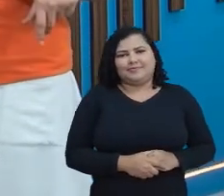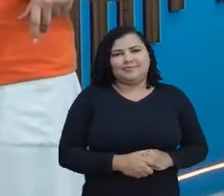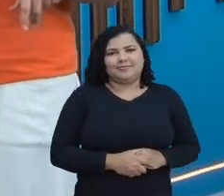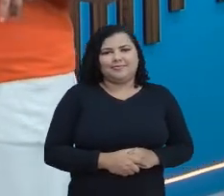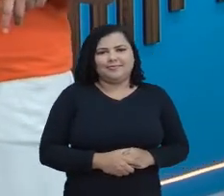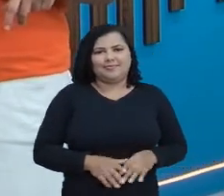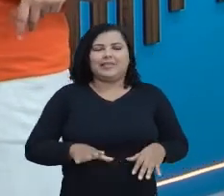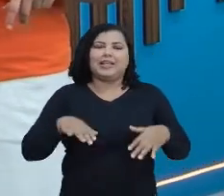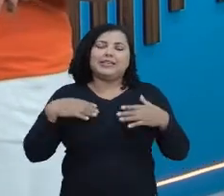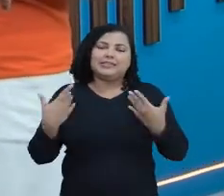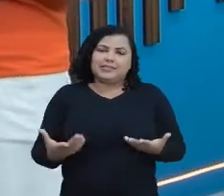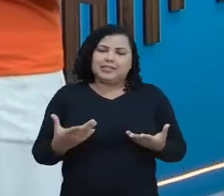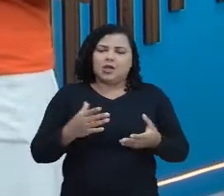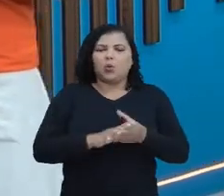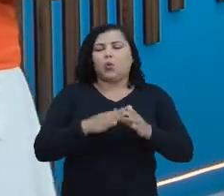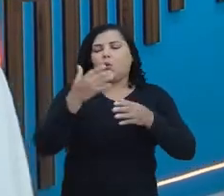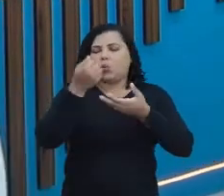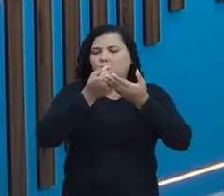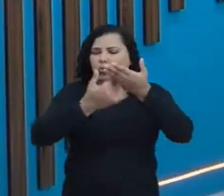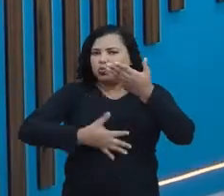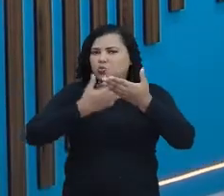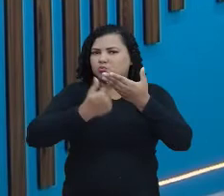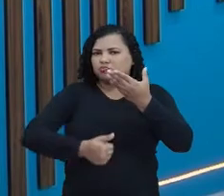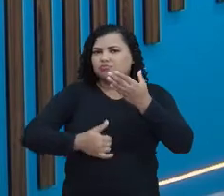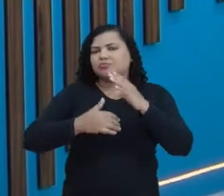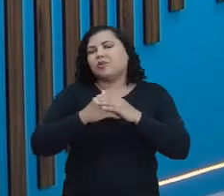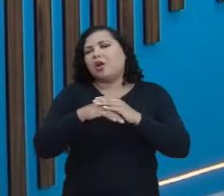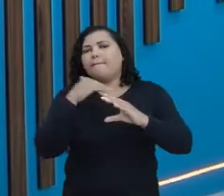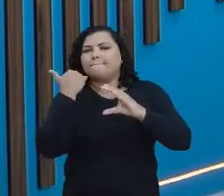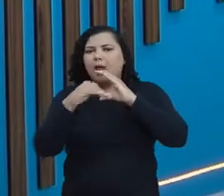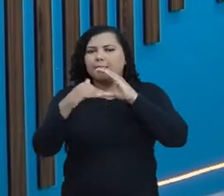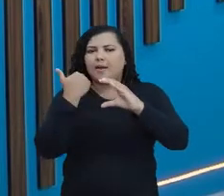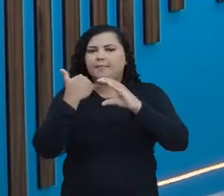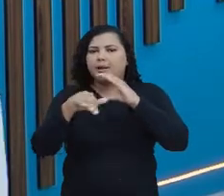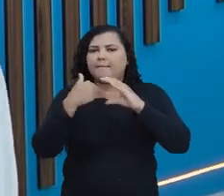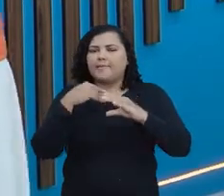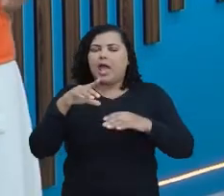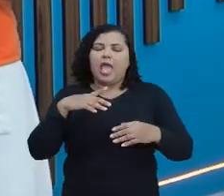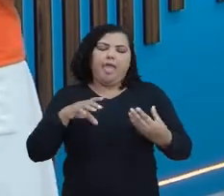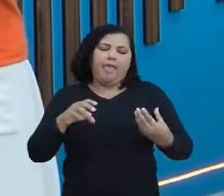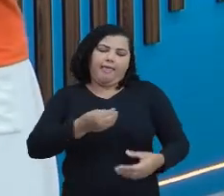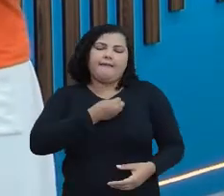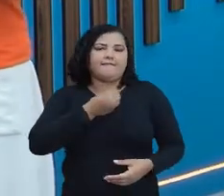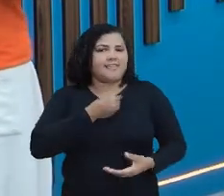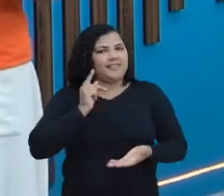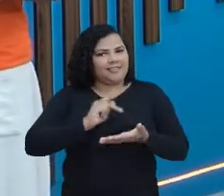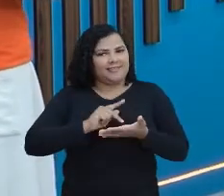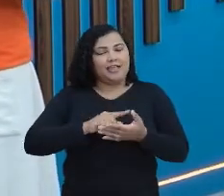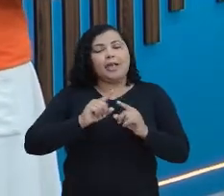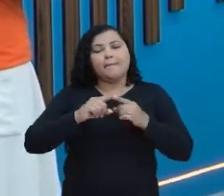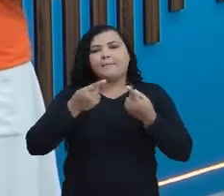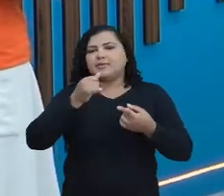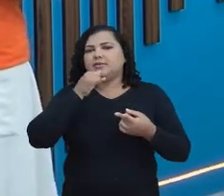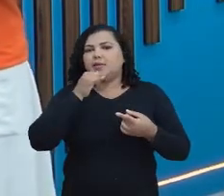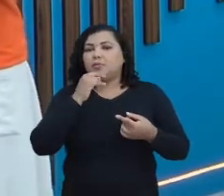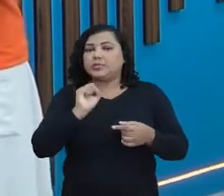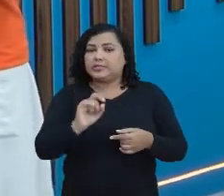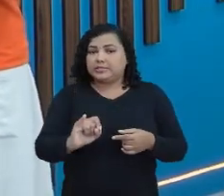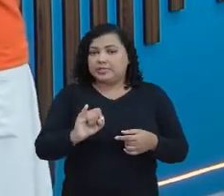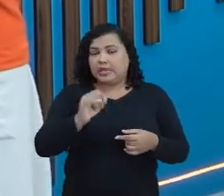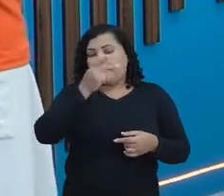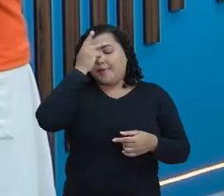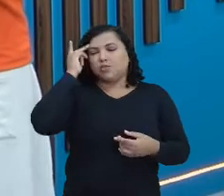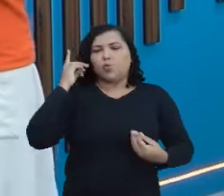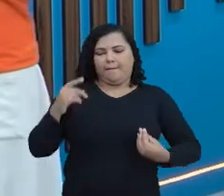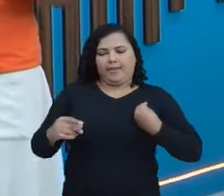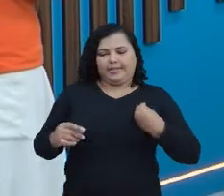real, mas o chat também é vida real, tá? Na verdade, eu queria dizer pessoalmente. Pessoalmente, a resposta